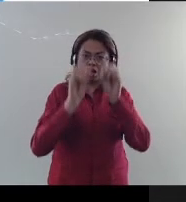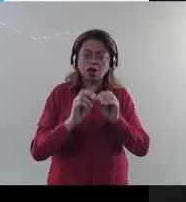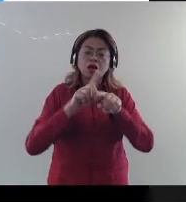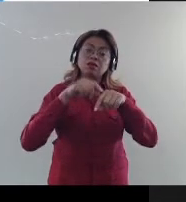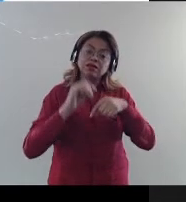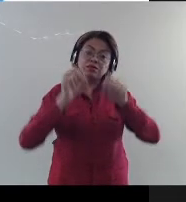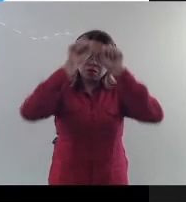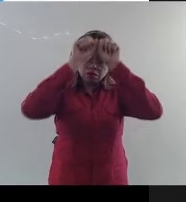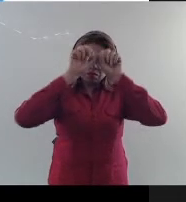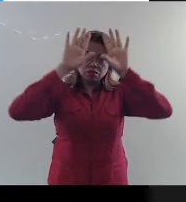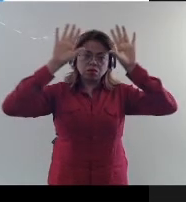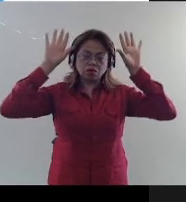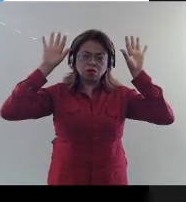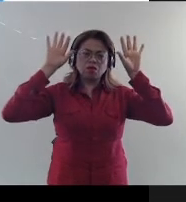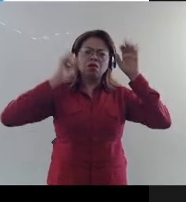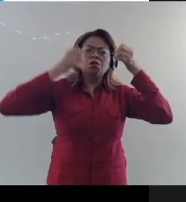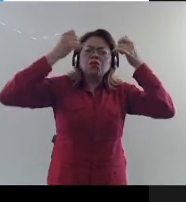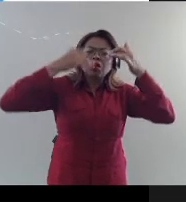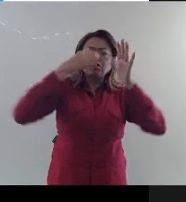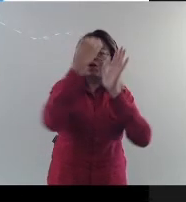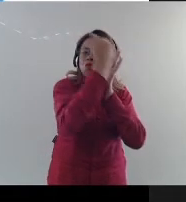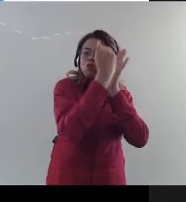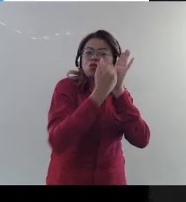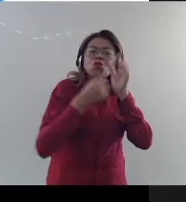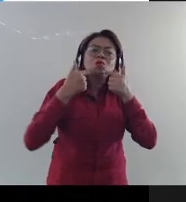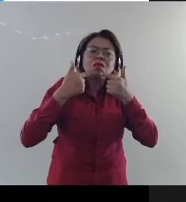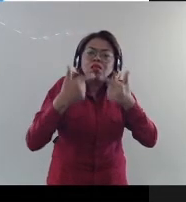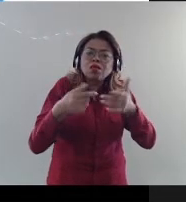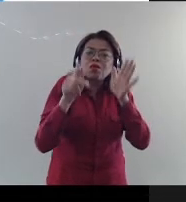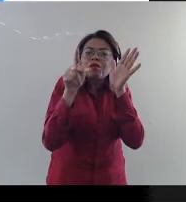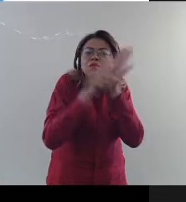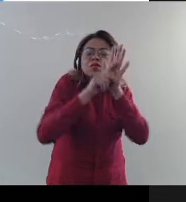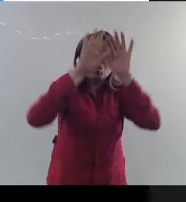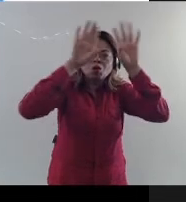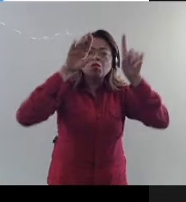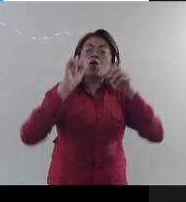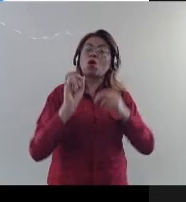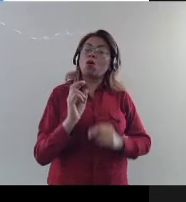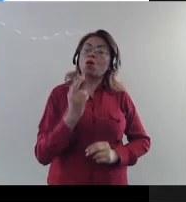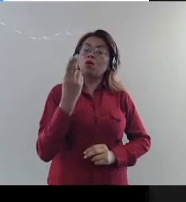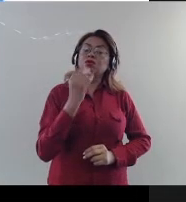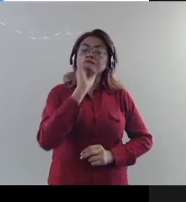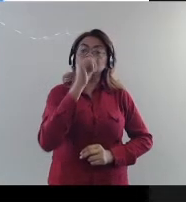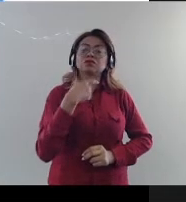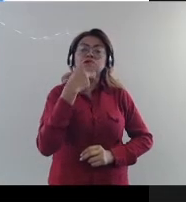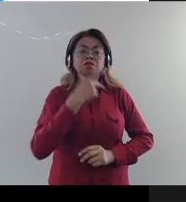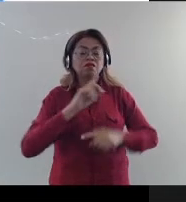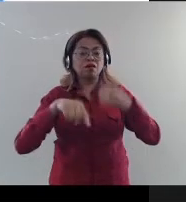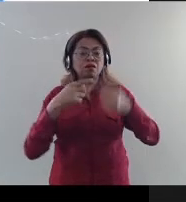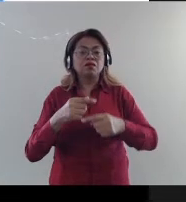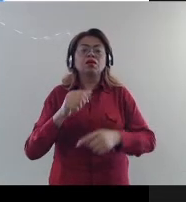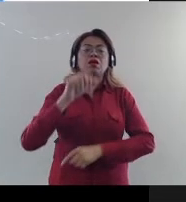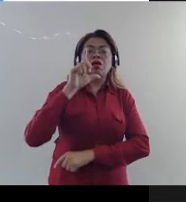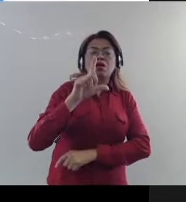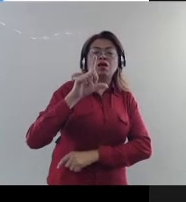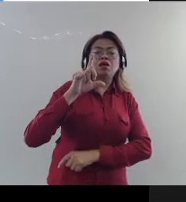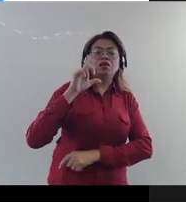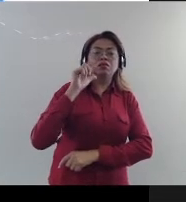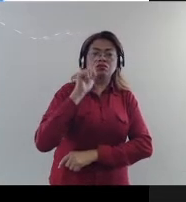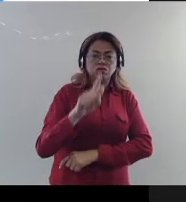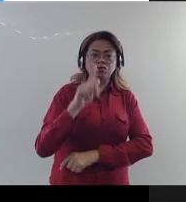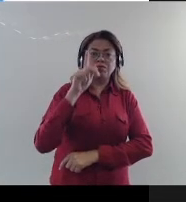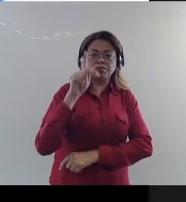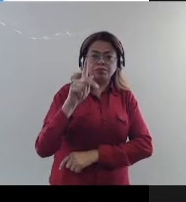Superior é um tipo de linguagem, se você vai fazer uma política de privacidade de LGPD para o cliente final, é uma